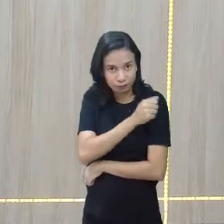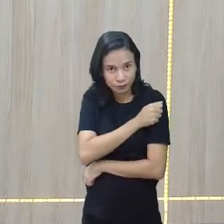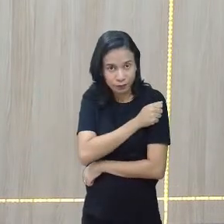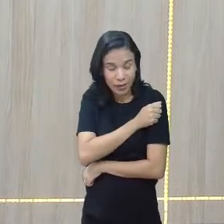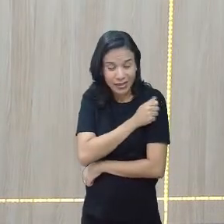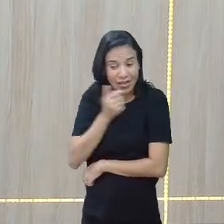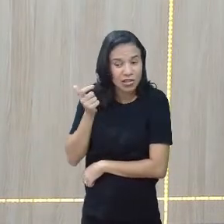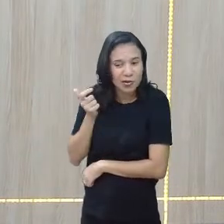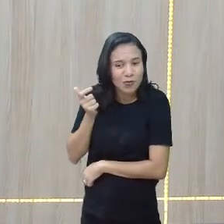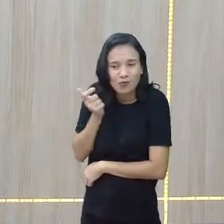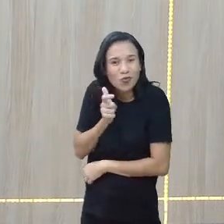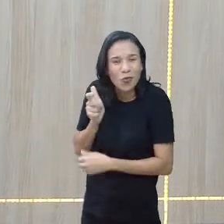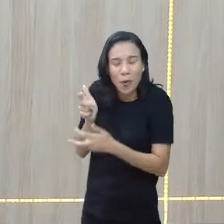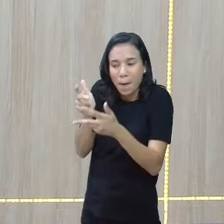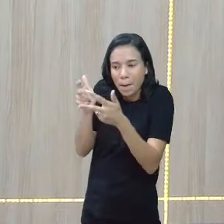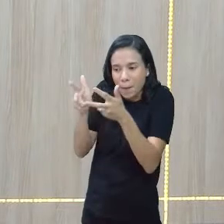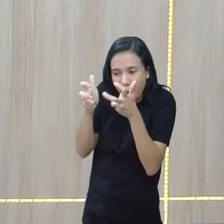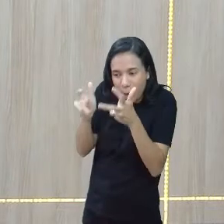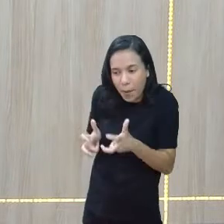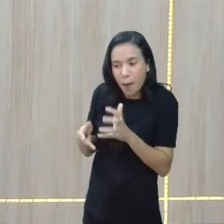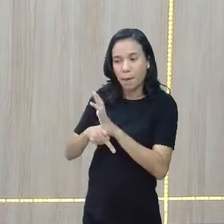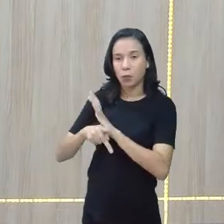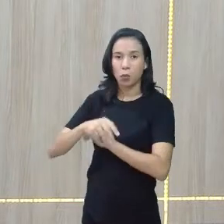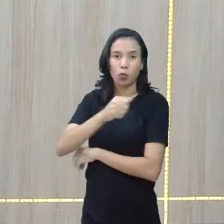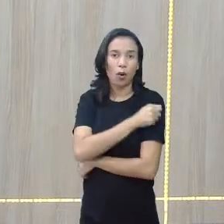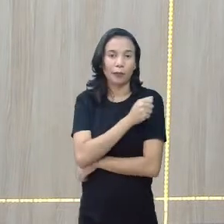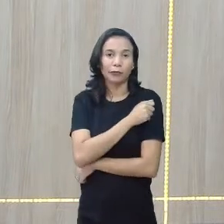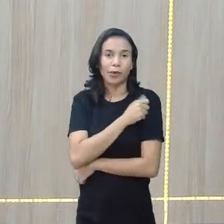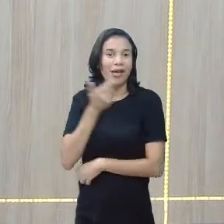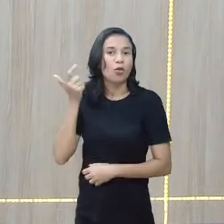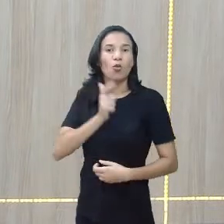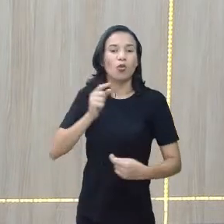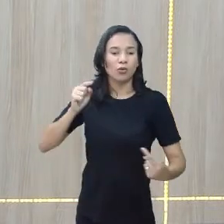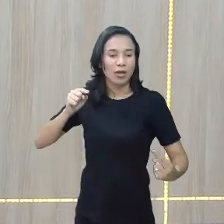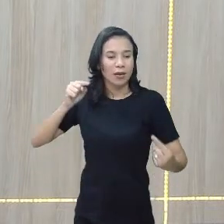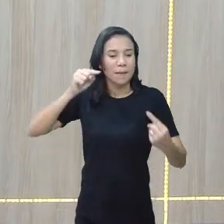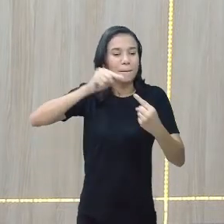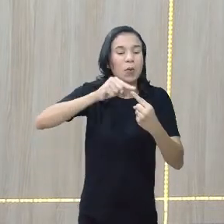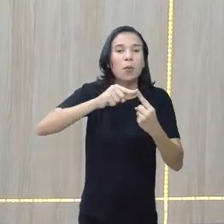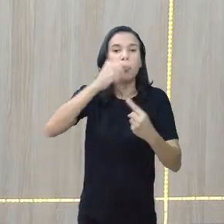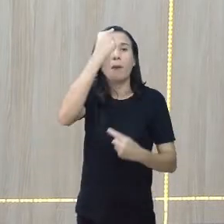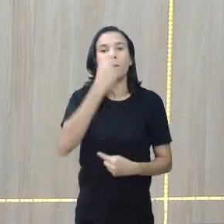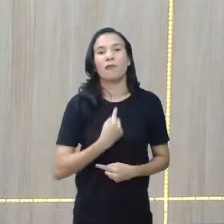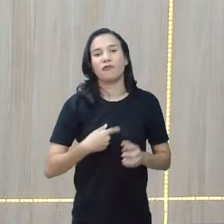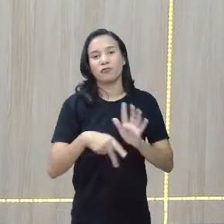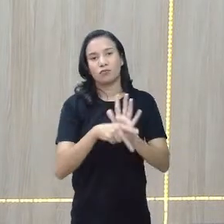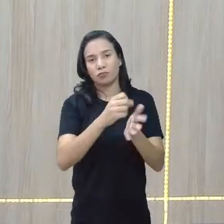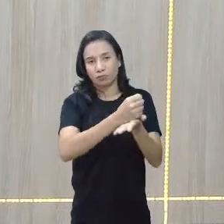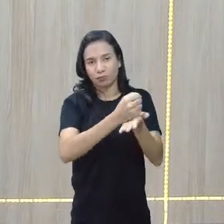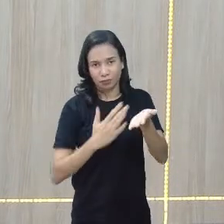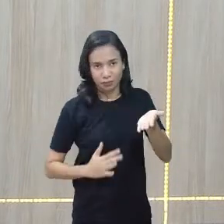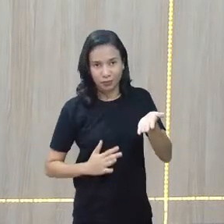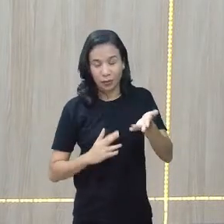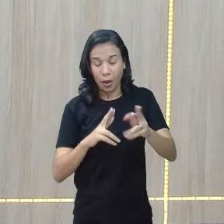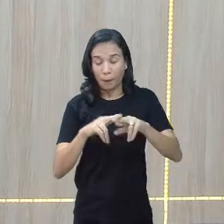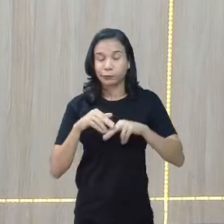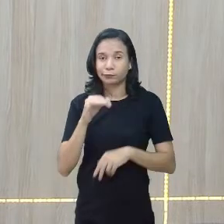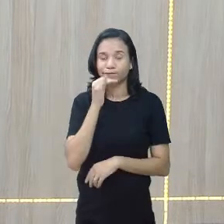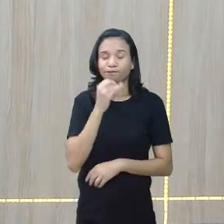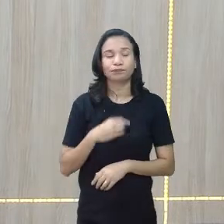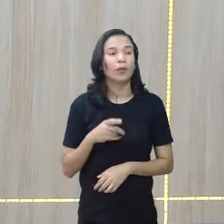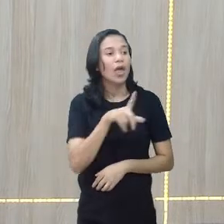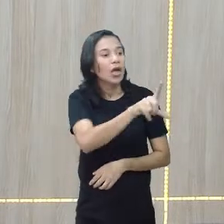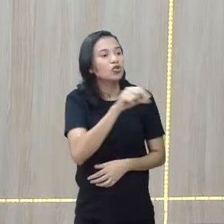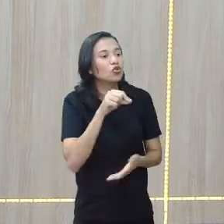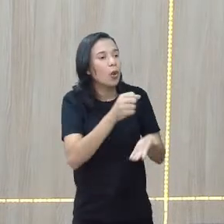não considera as características individuais, a gente não consegue fazer personalização. Então, se você seleciona um